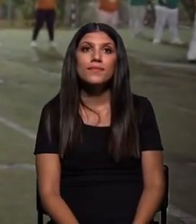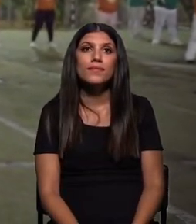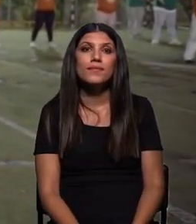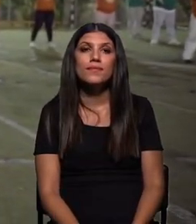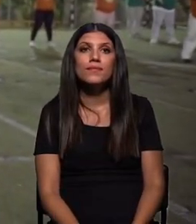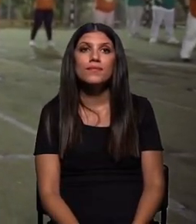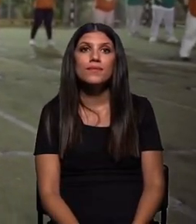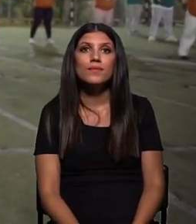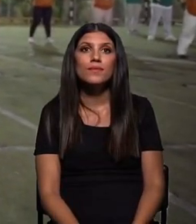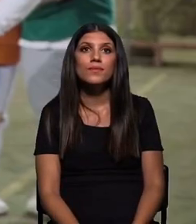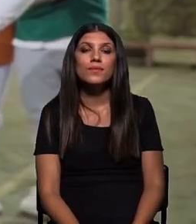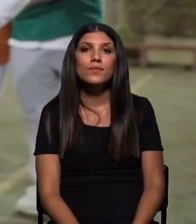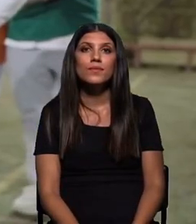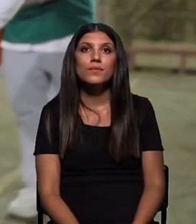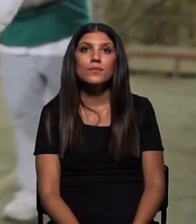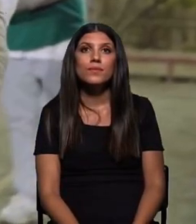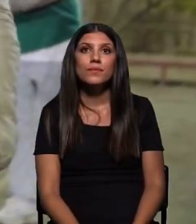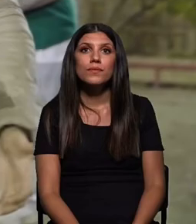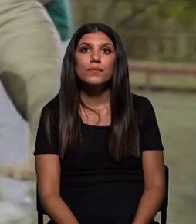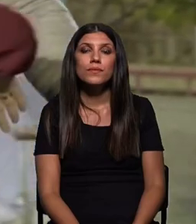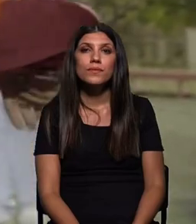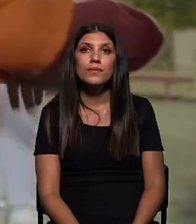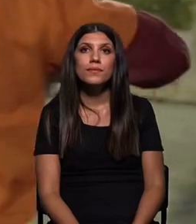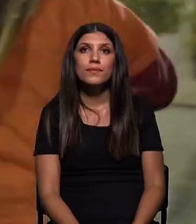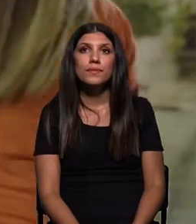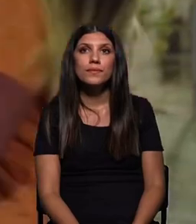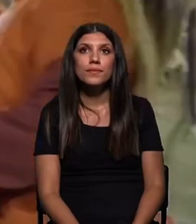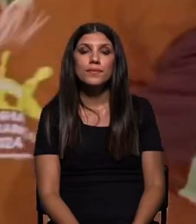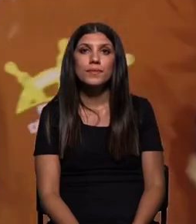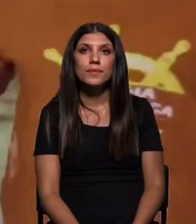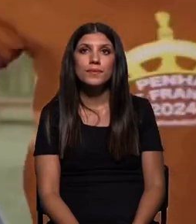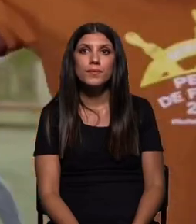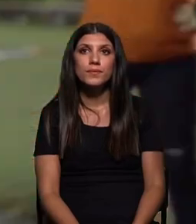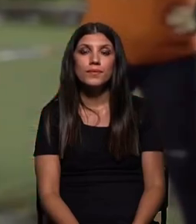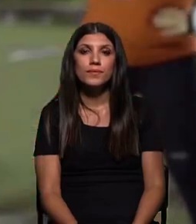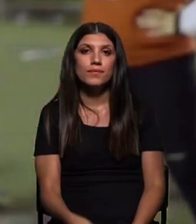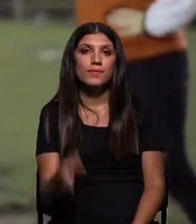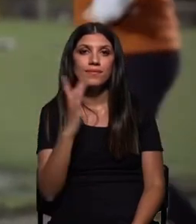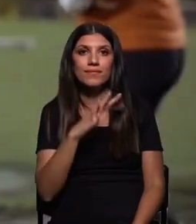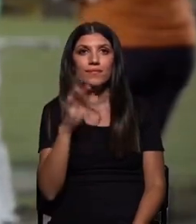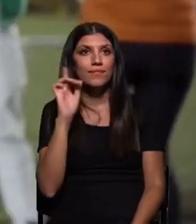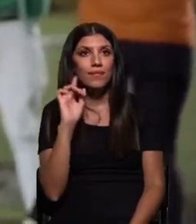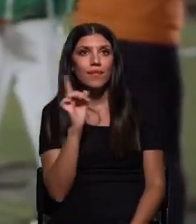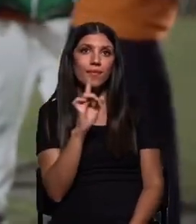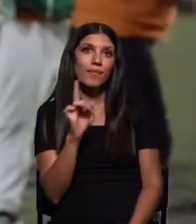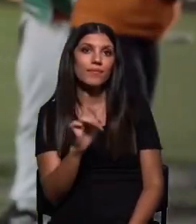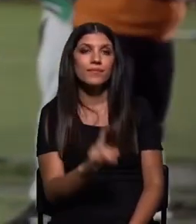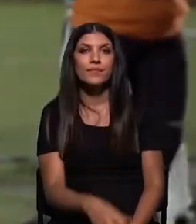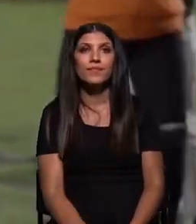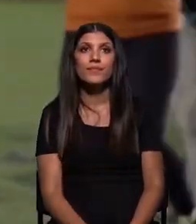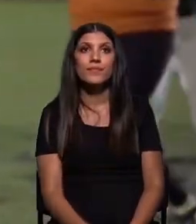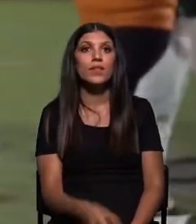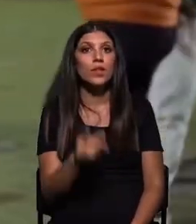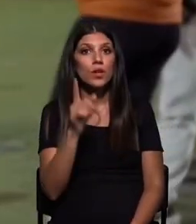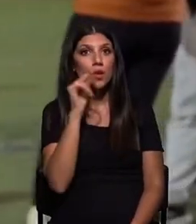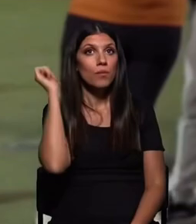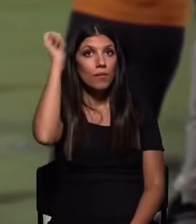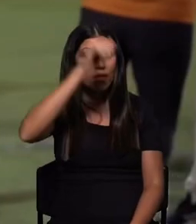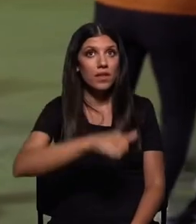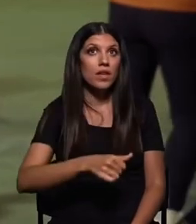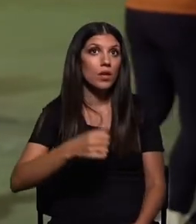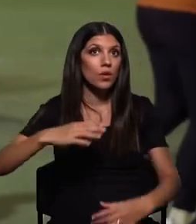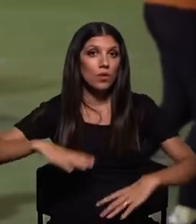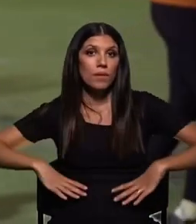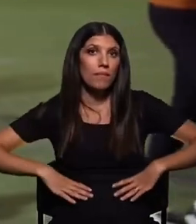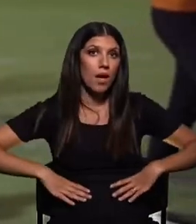a estourar. Ai, quantos bairros cantarem. Sou padrinho da Marcha da Penha de França